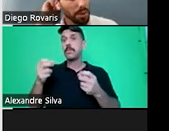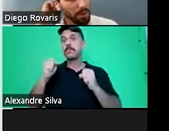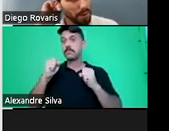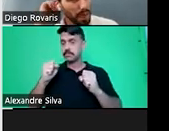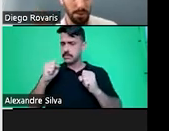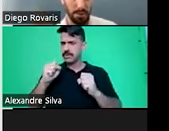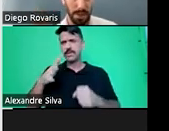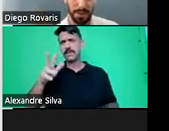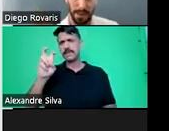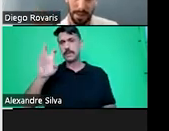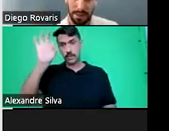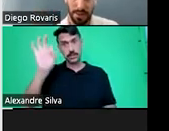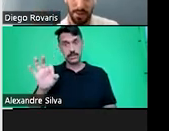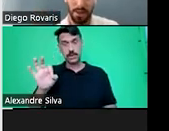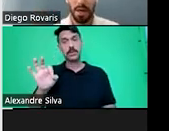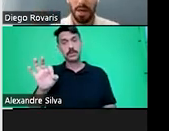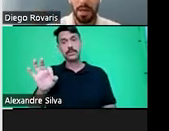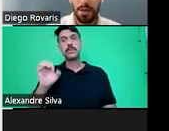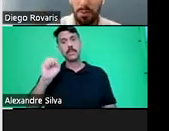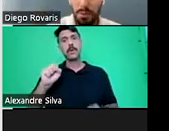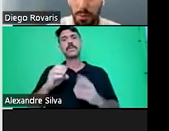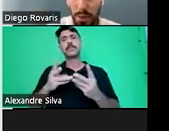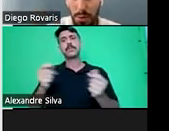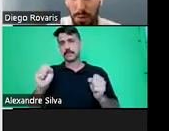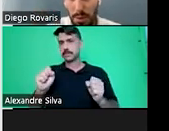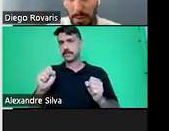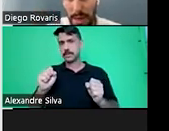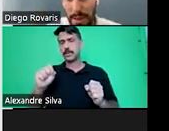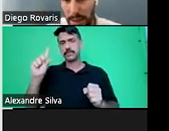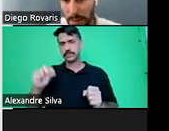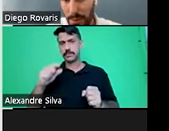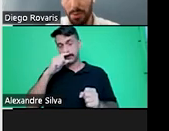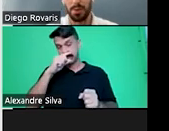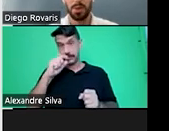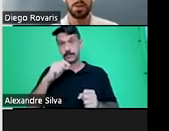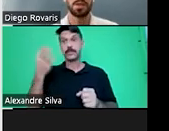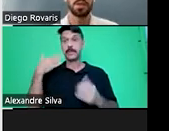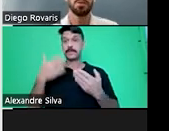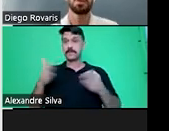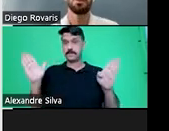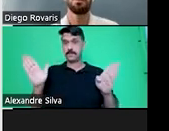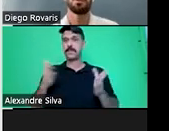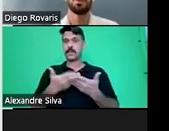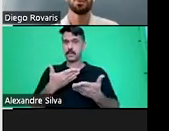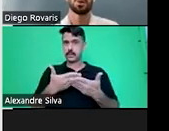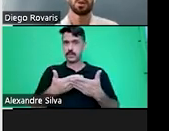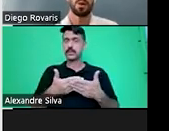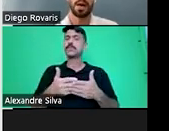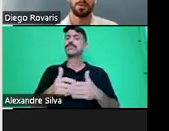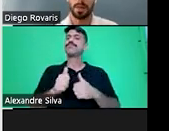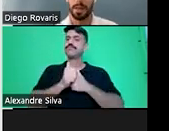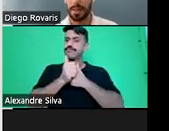torno de 5% dos casos, mas existe. E num estudo mais amplo, onde a gente seguiu esses indivíduos